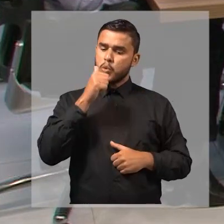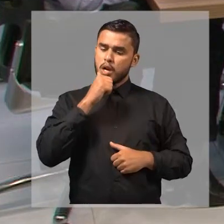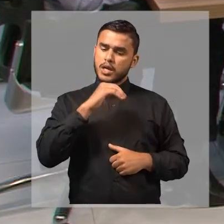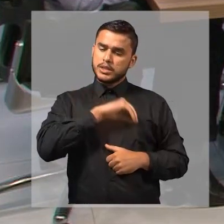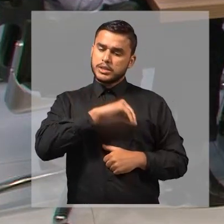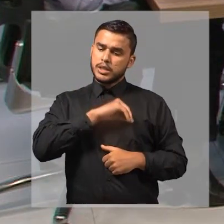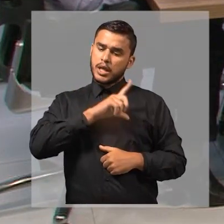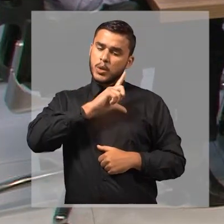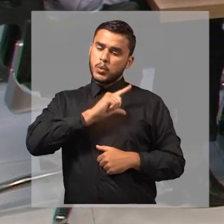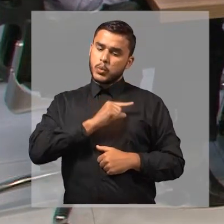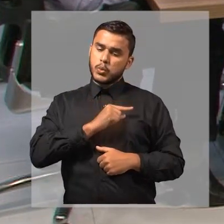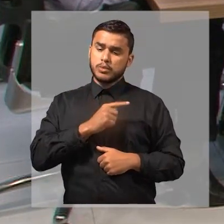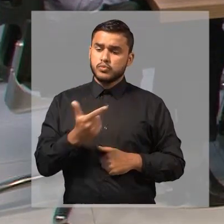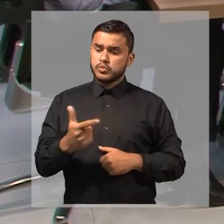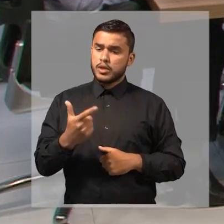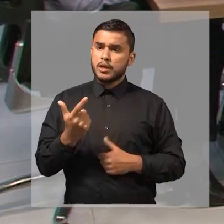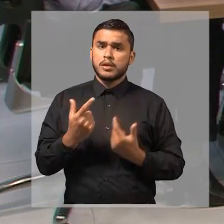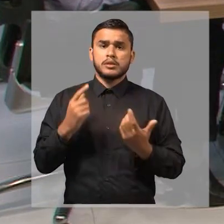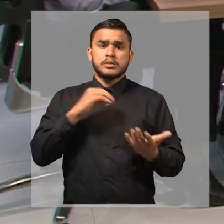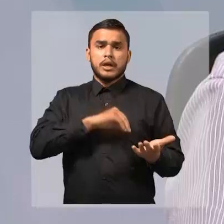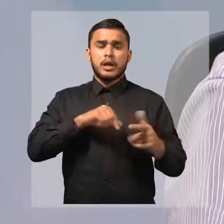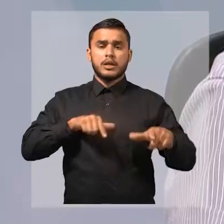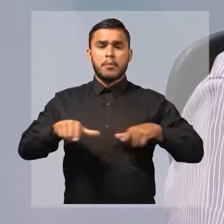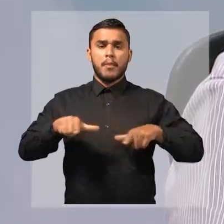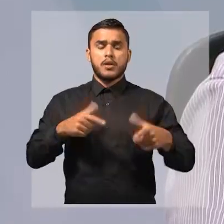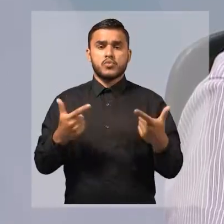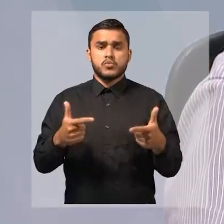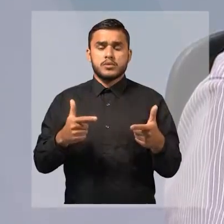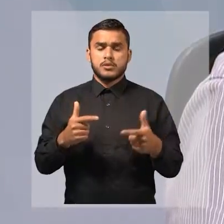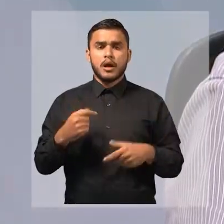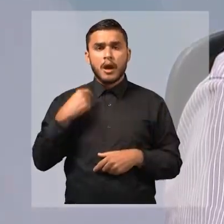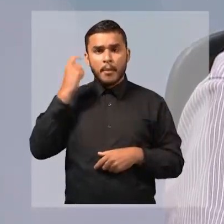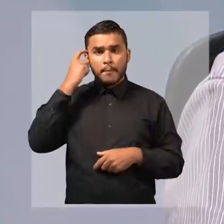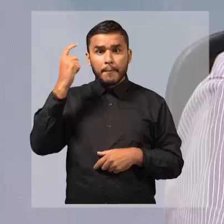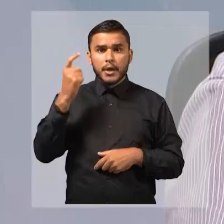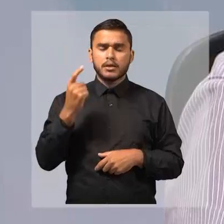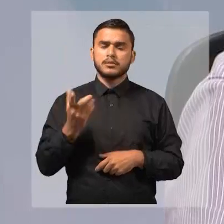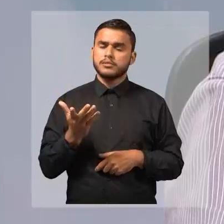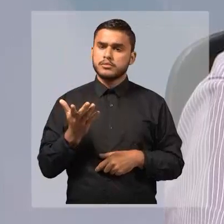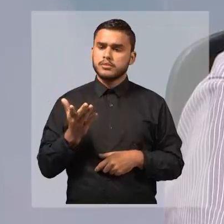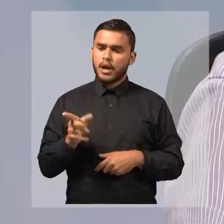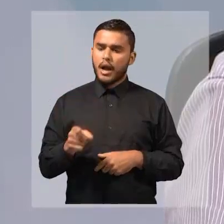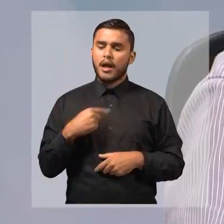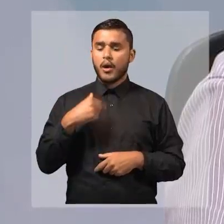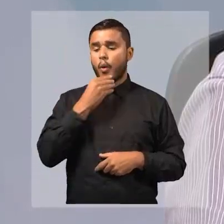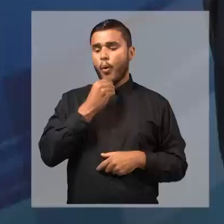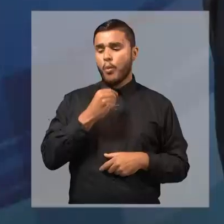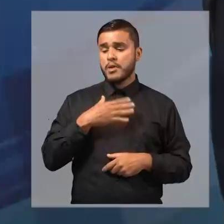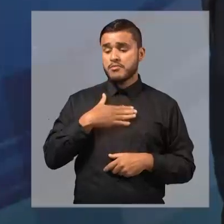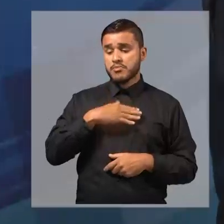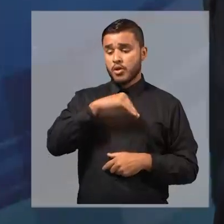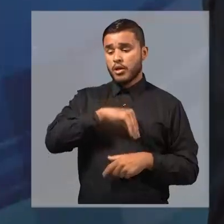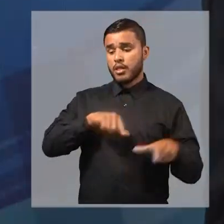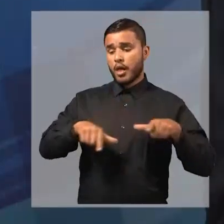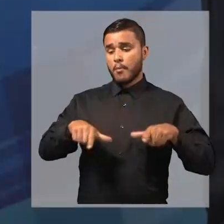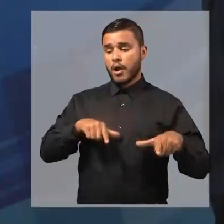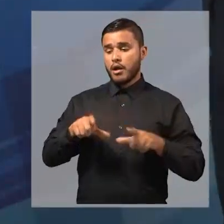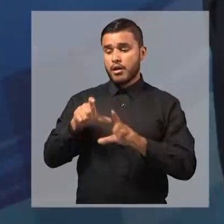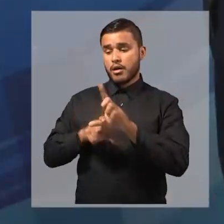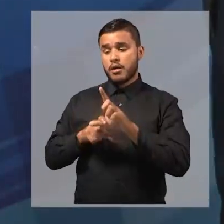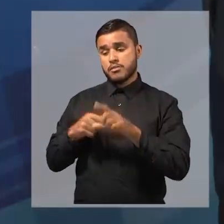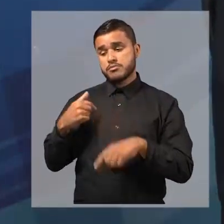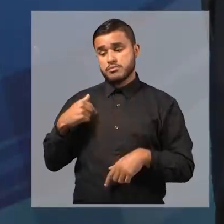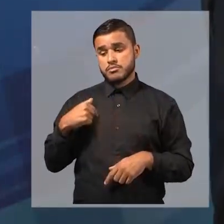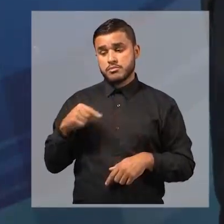a dependência, né, econômica. A mulher hoje tem liberdade, porque ela só deixa